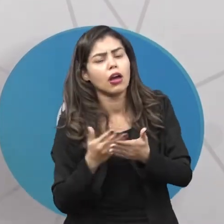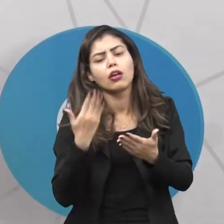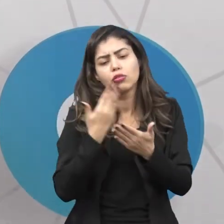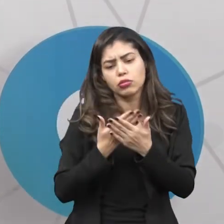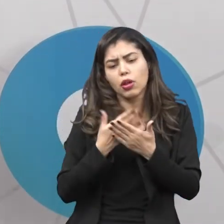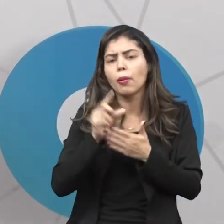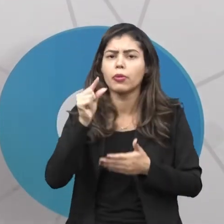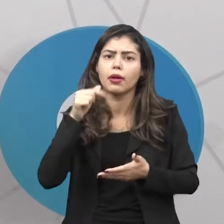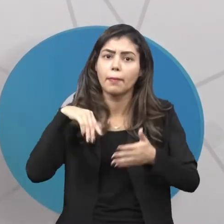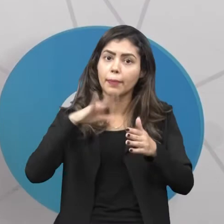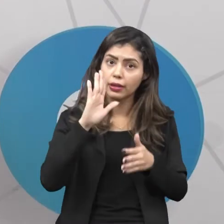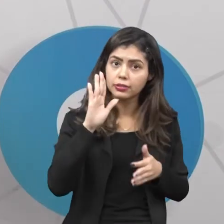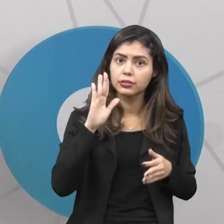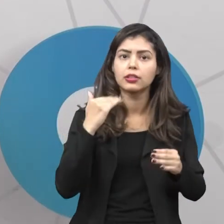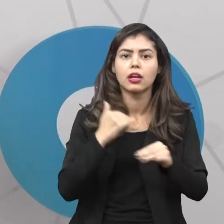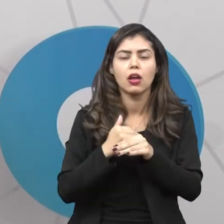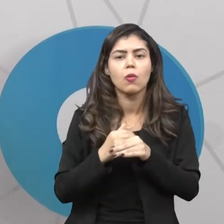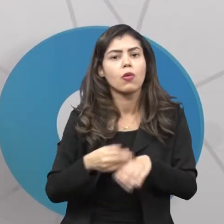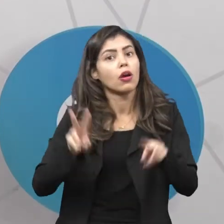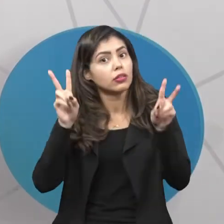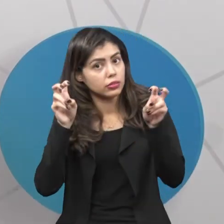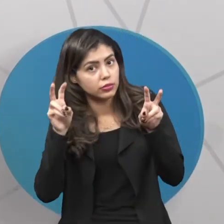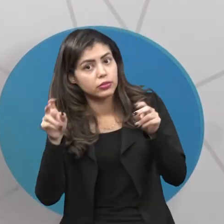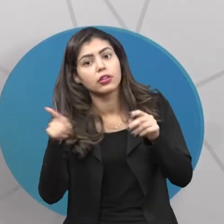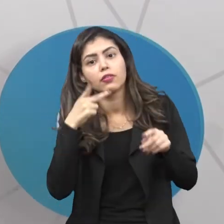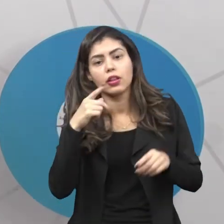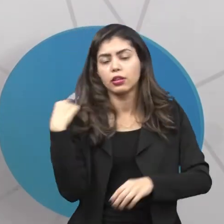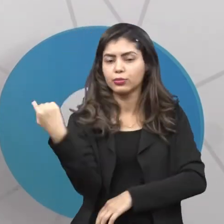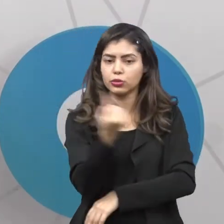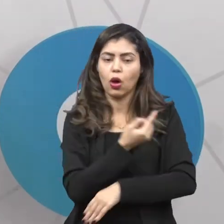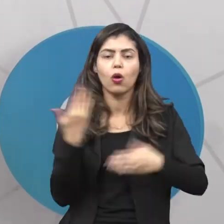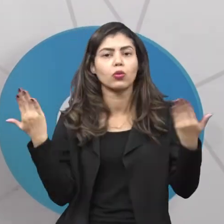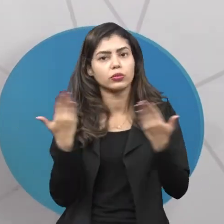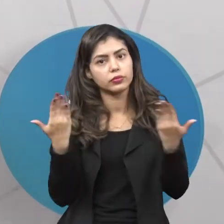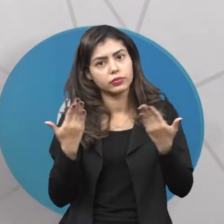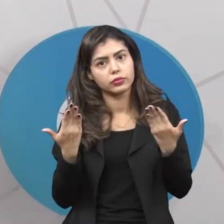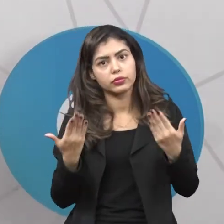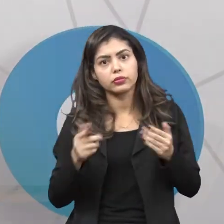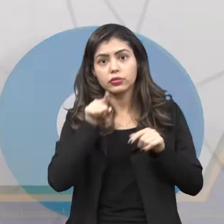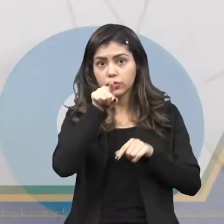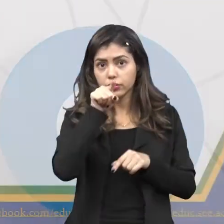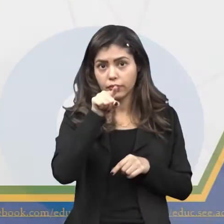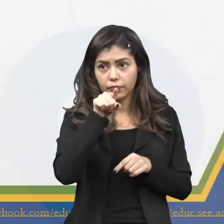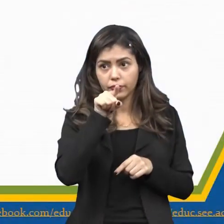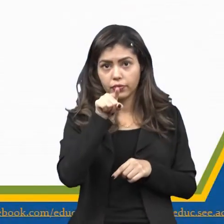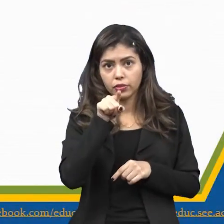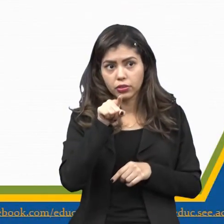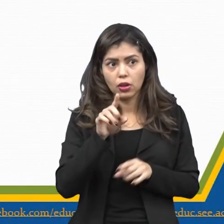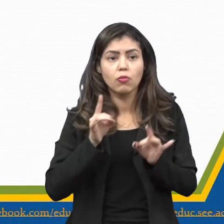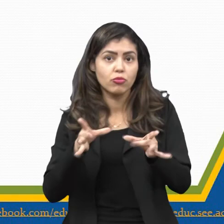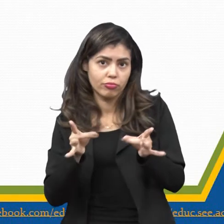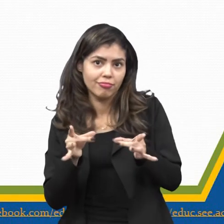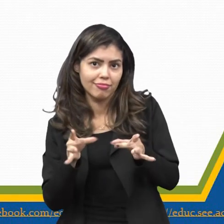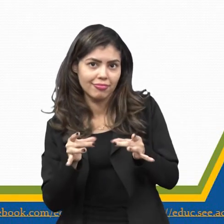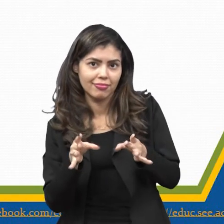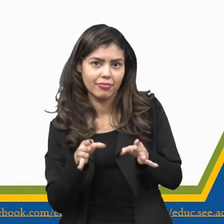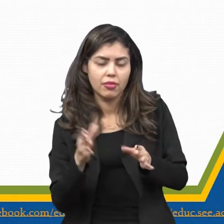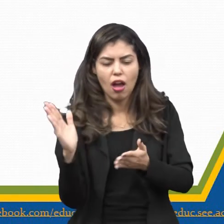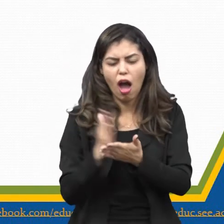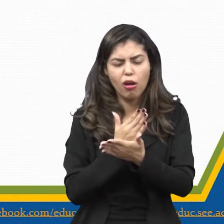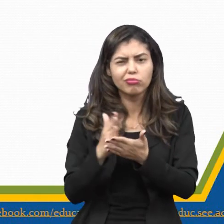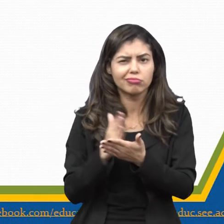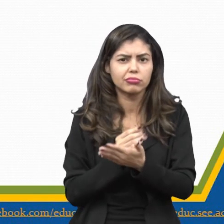estudar um pouco mais, saber um pouco mais sobre o assunto que nós tratamos na nossa aula de hoje, eu estou deixando aqui para vocês, como dica de estudo,